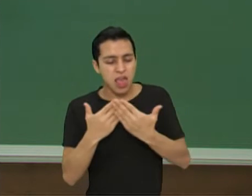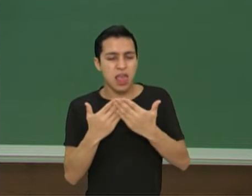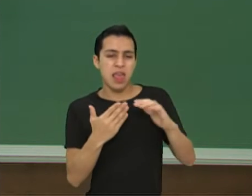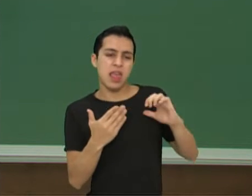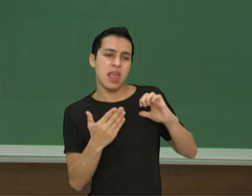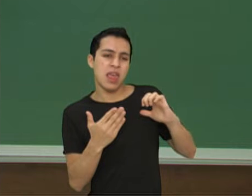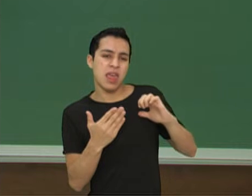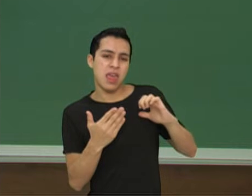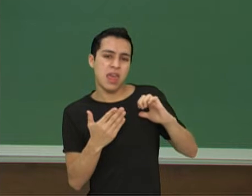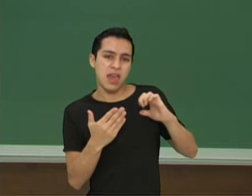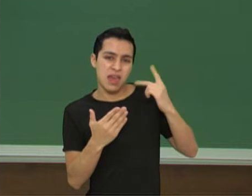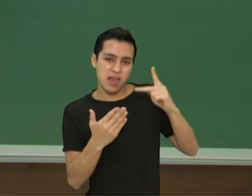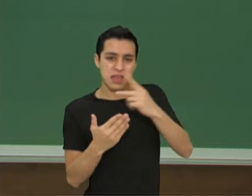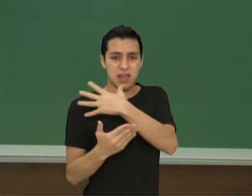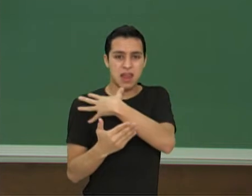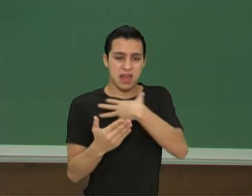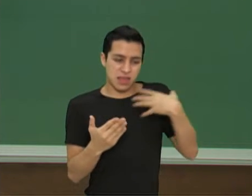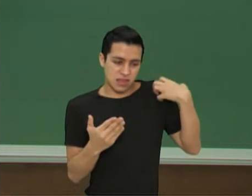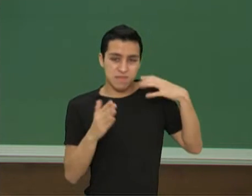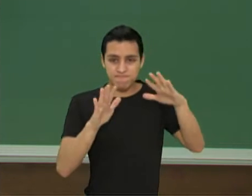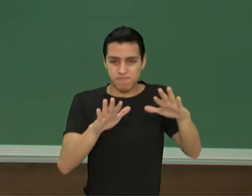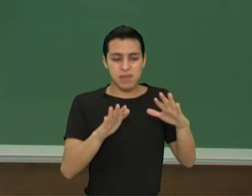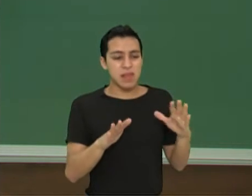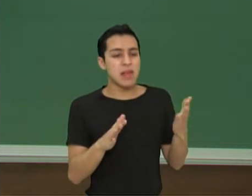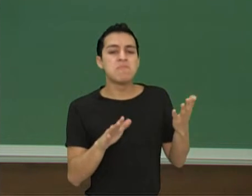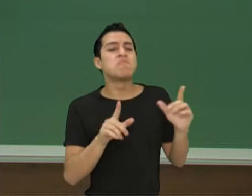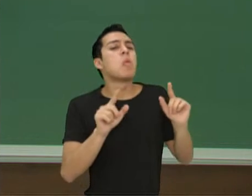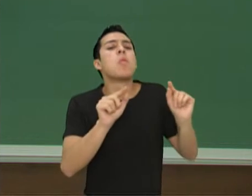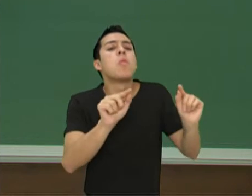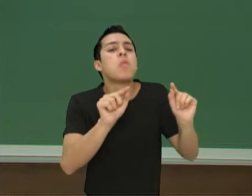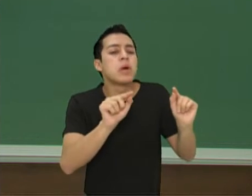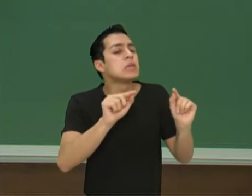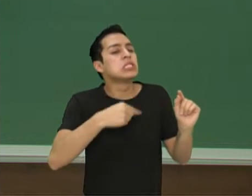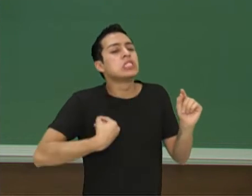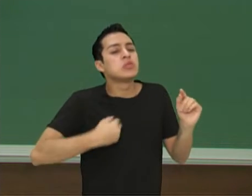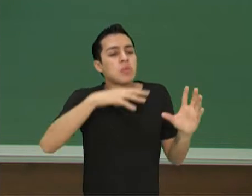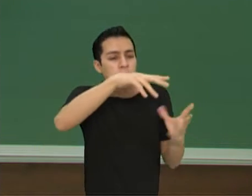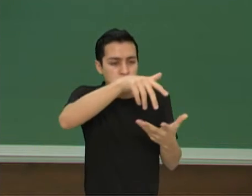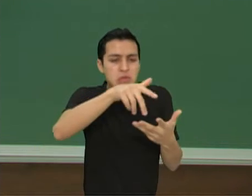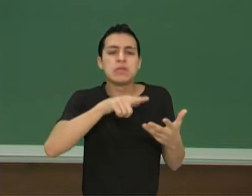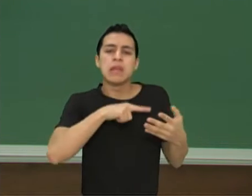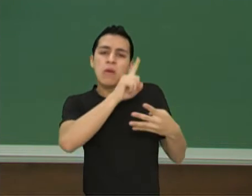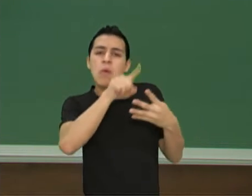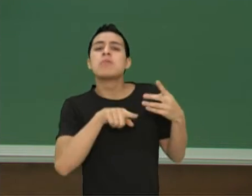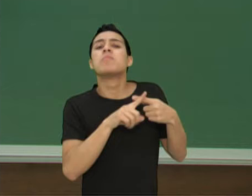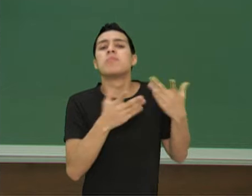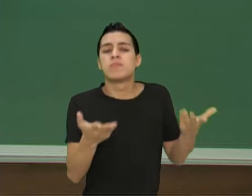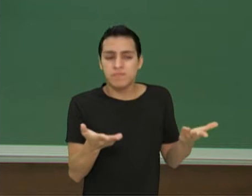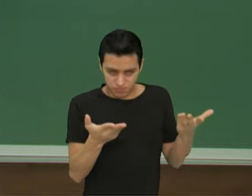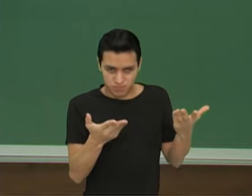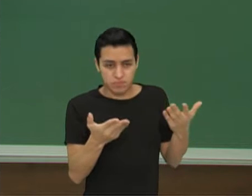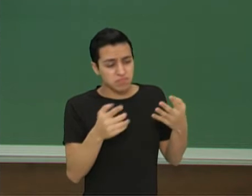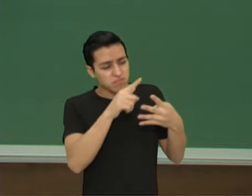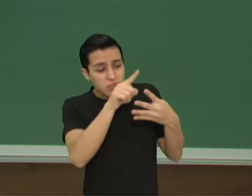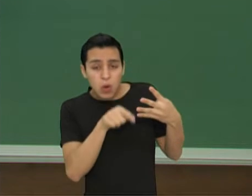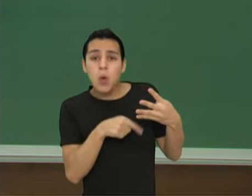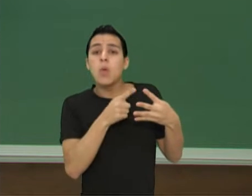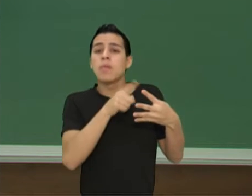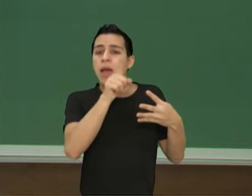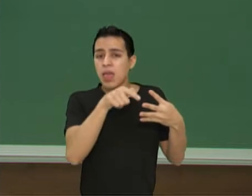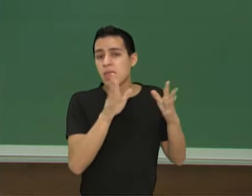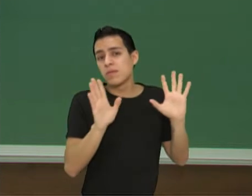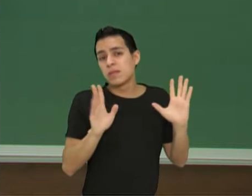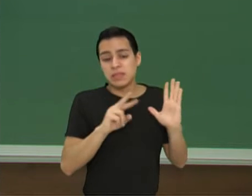das 4 causas. Tudo que existe no mundo tem 4 causas para Aristóteles. E uma dessas causas é a causa eficiente. Tudo no mundo